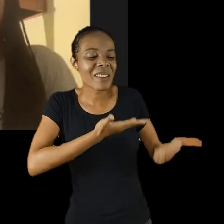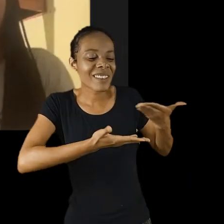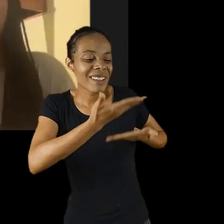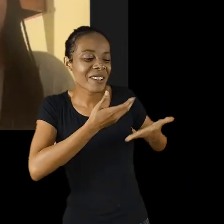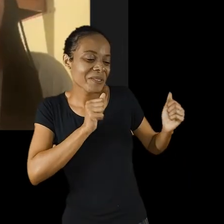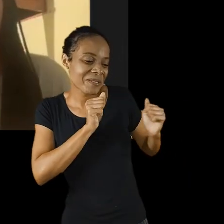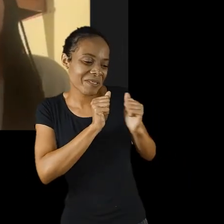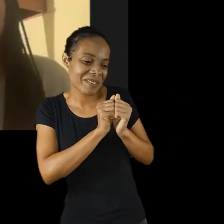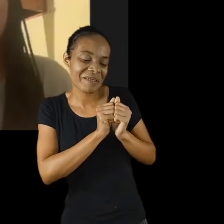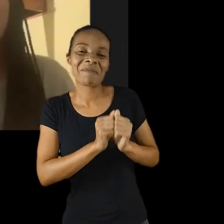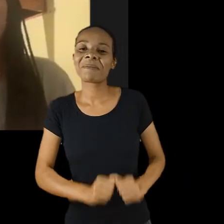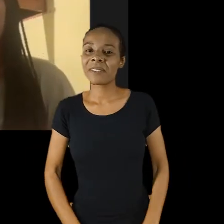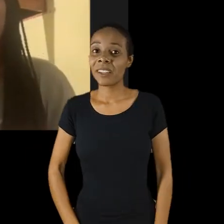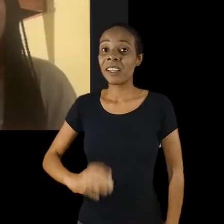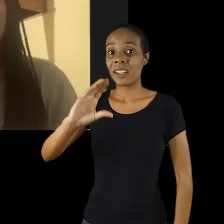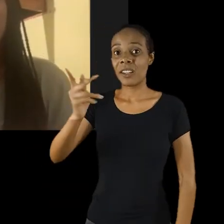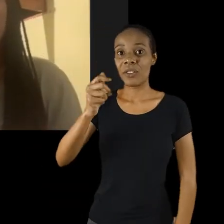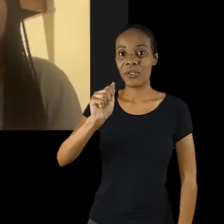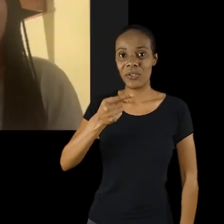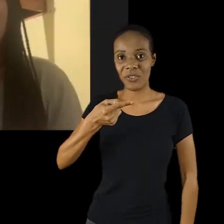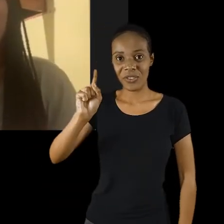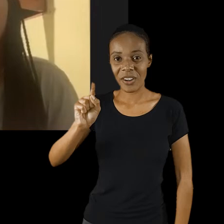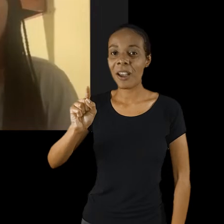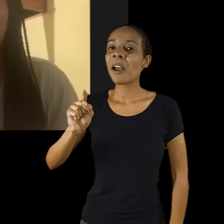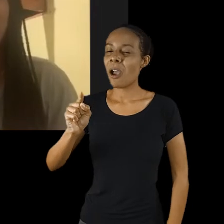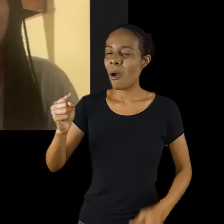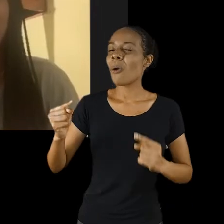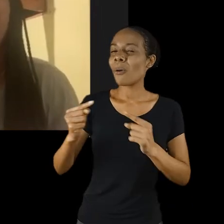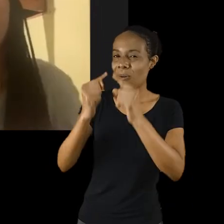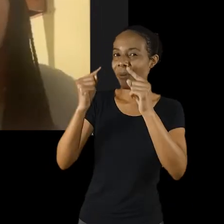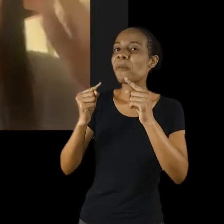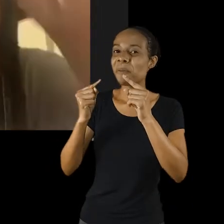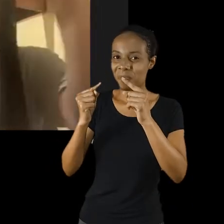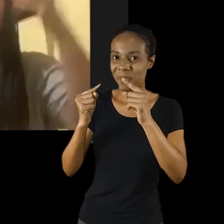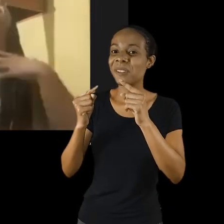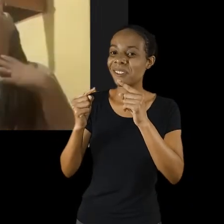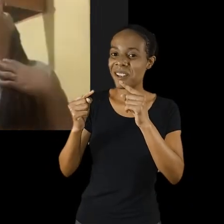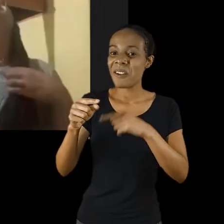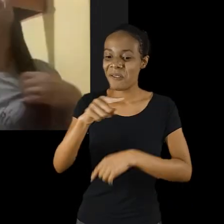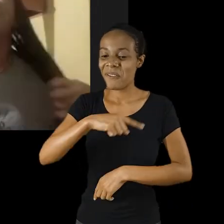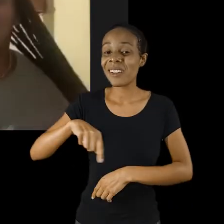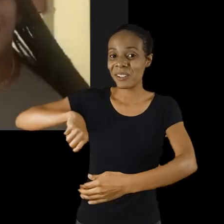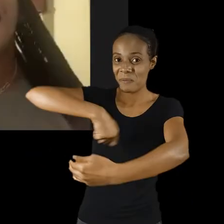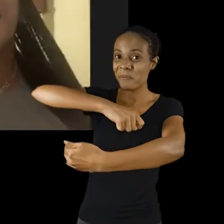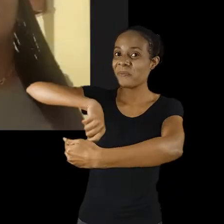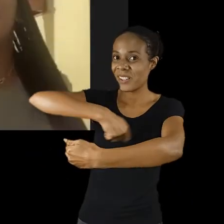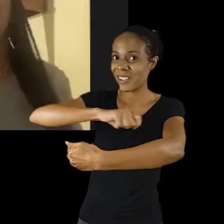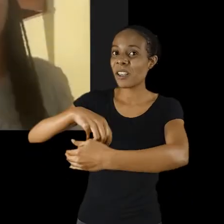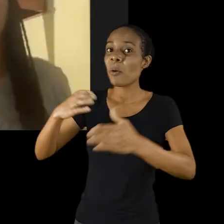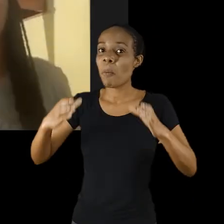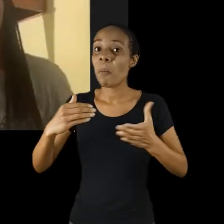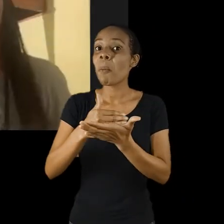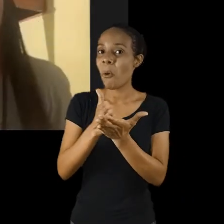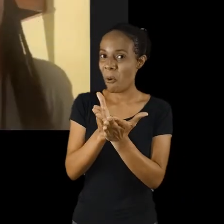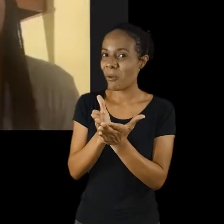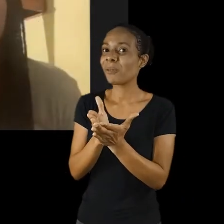Esse chá combina super com esse bolo que você falou, tá? Eu quero saber dessa receita. Vem